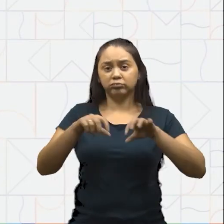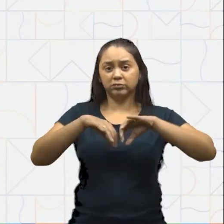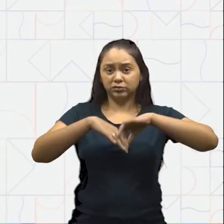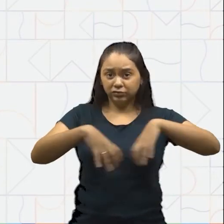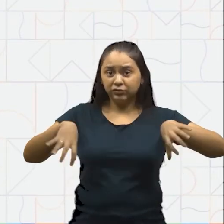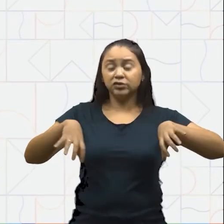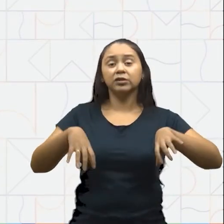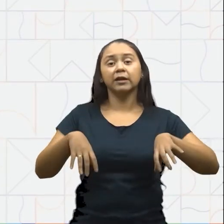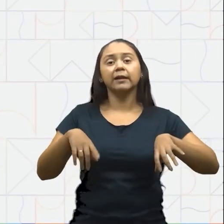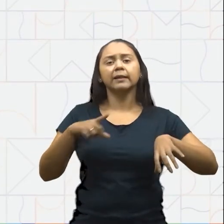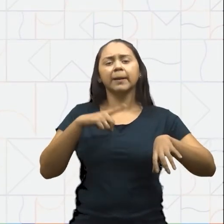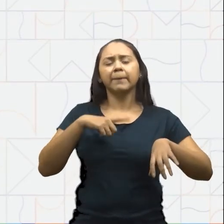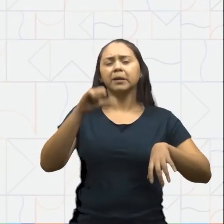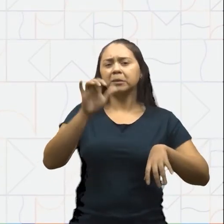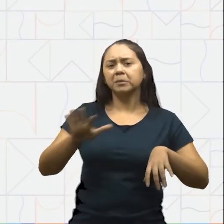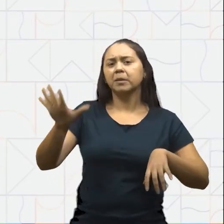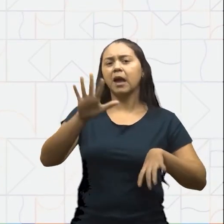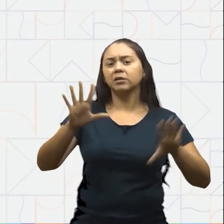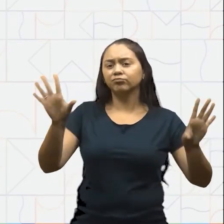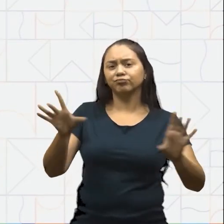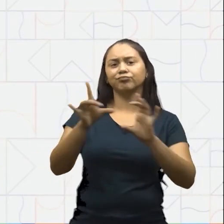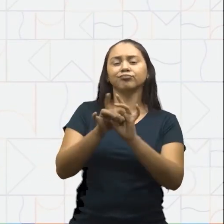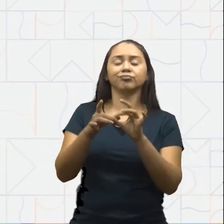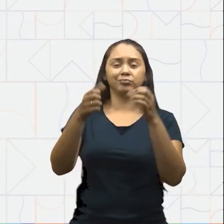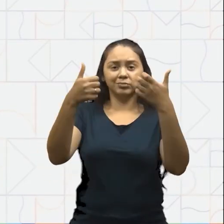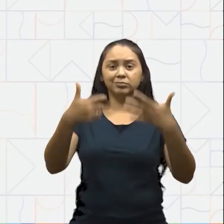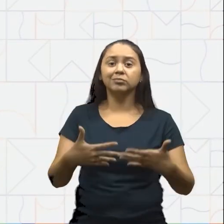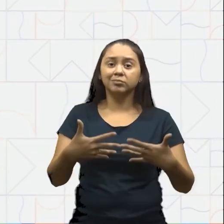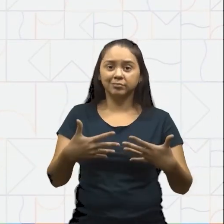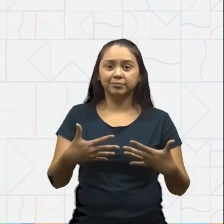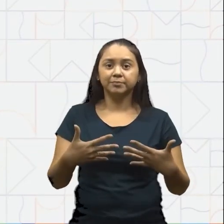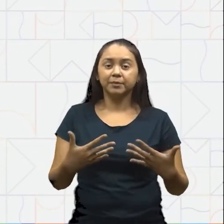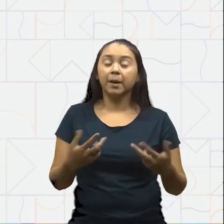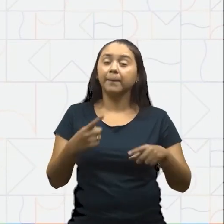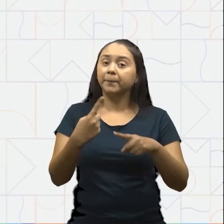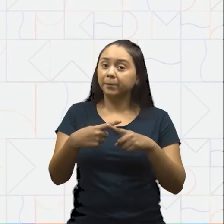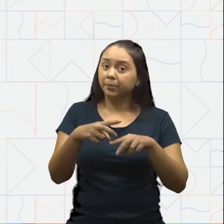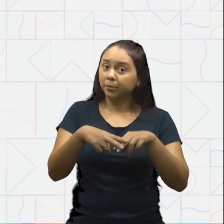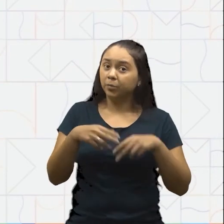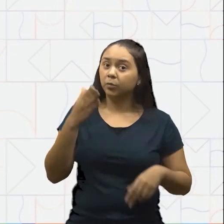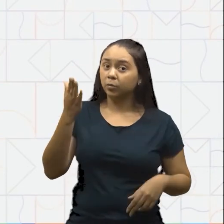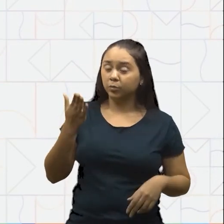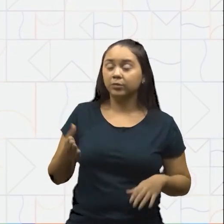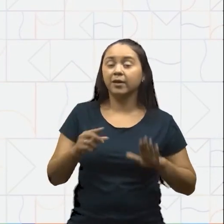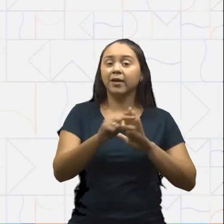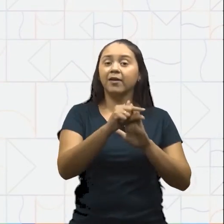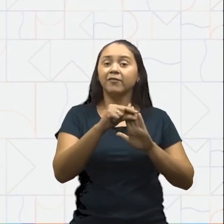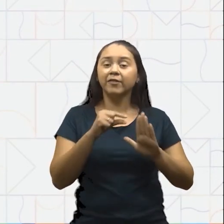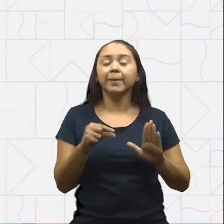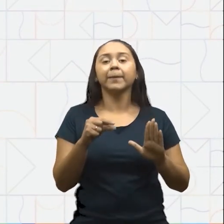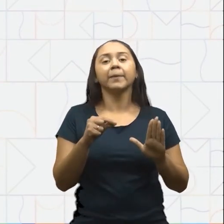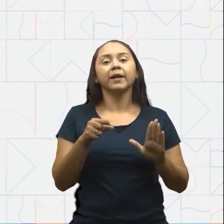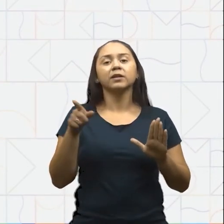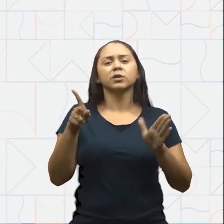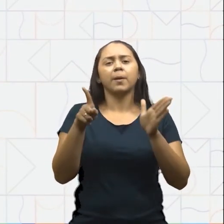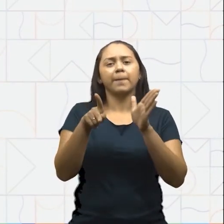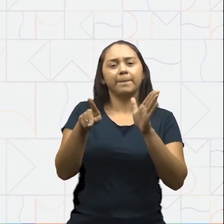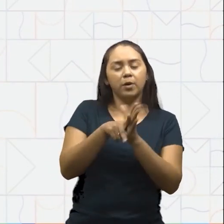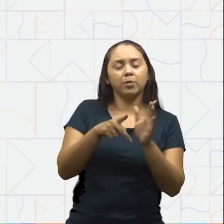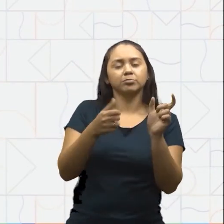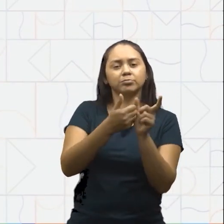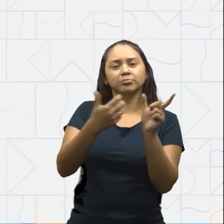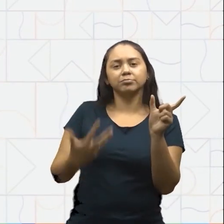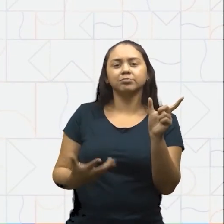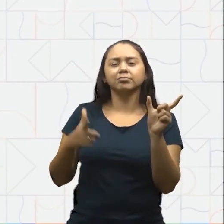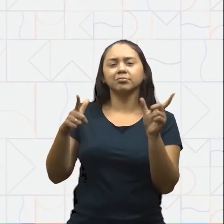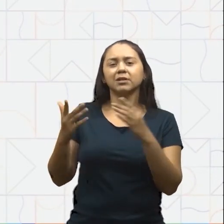e ilustrações que complementem as explicações. Por esse motivo, os verbetes de enciclopédias